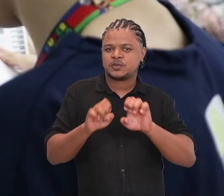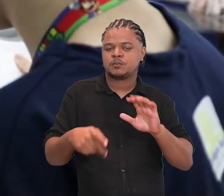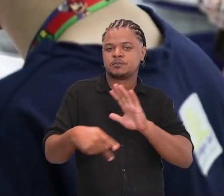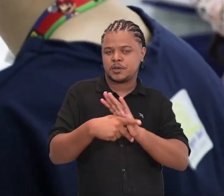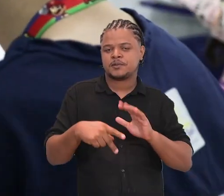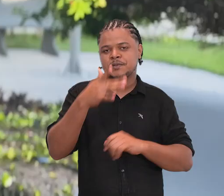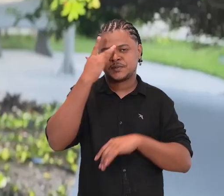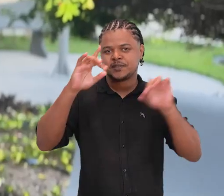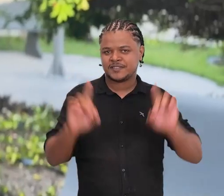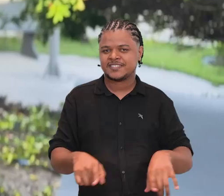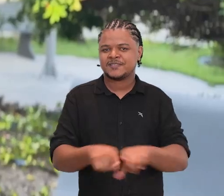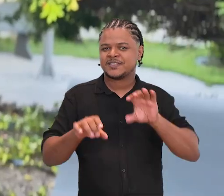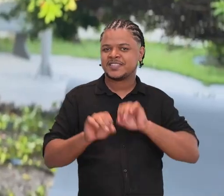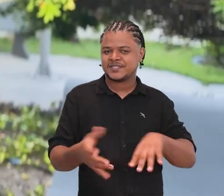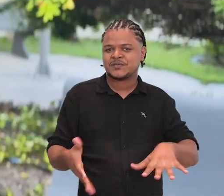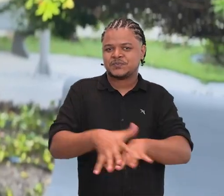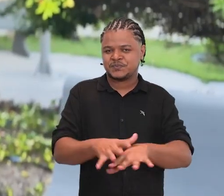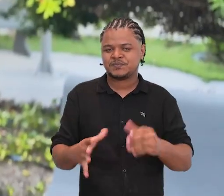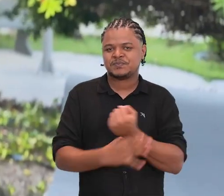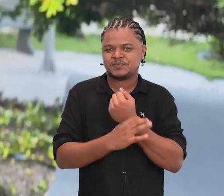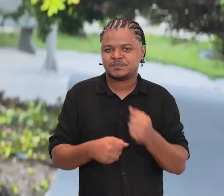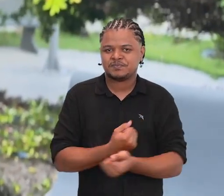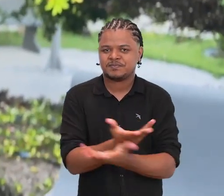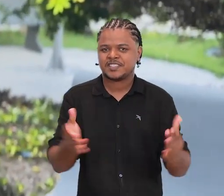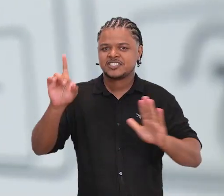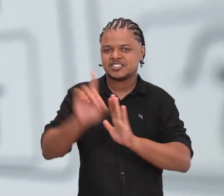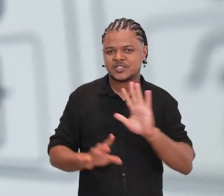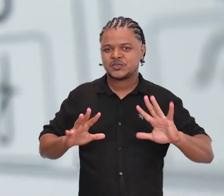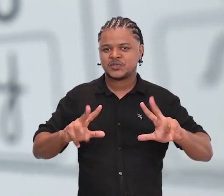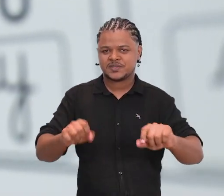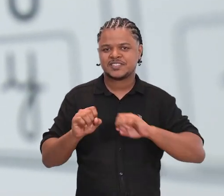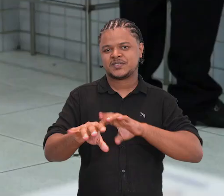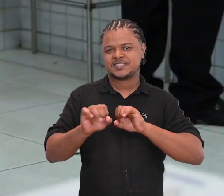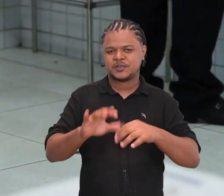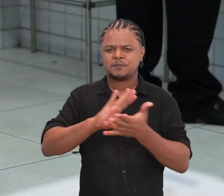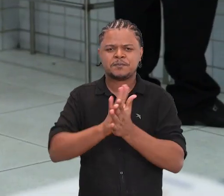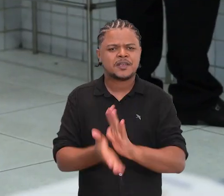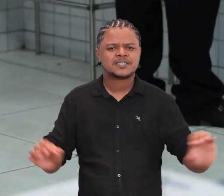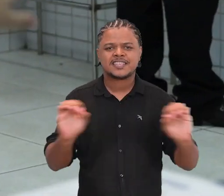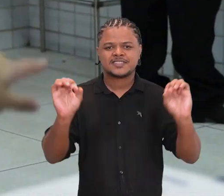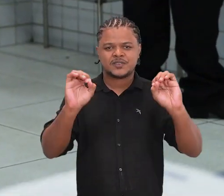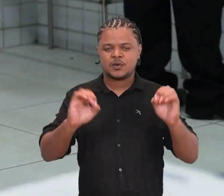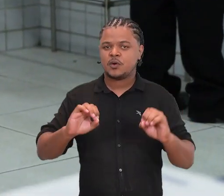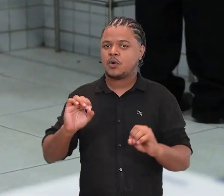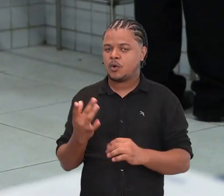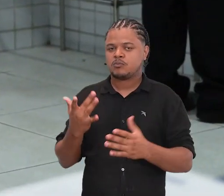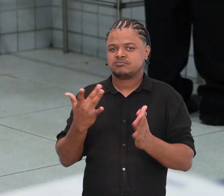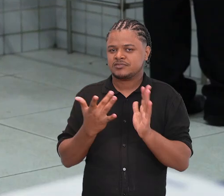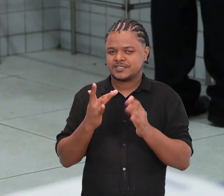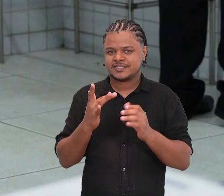com Deficiência, e a educação inclusiva, que busca assegurar o direito de todos à educação, sem preconceitos